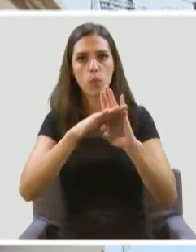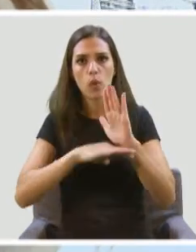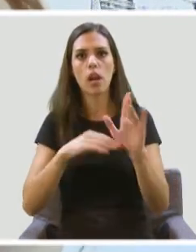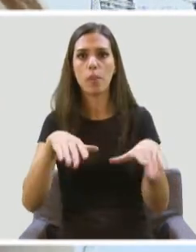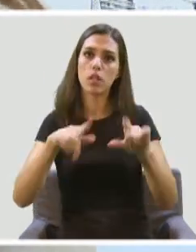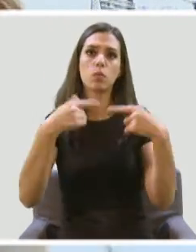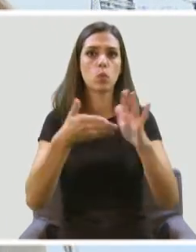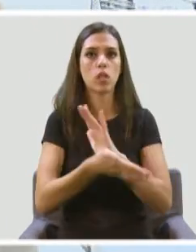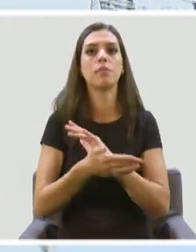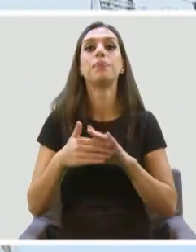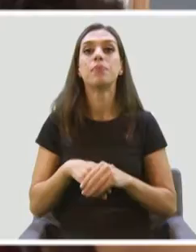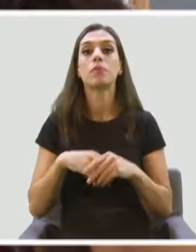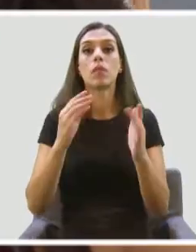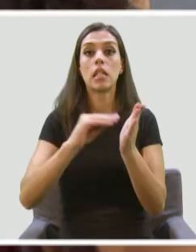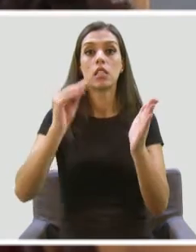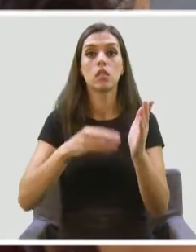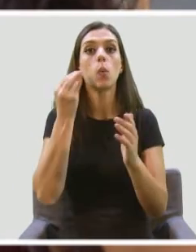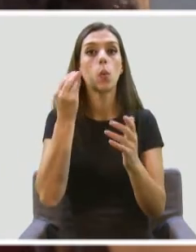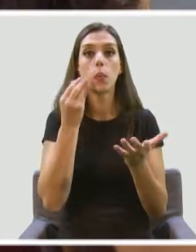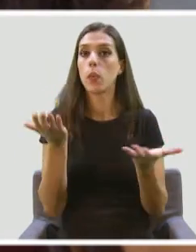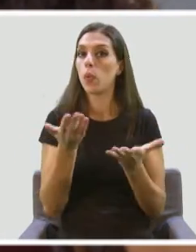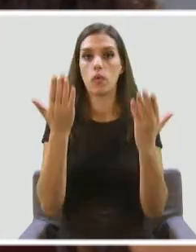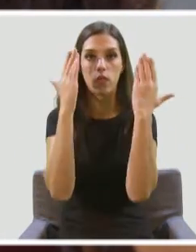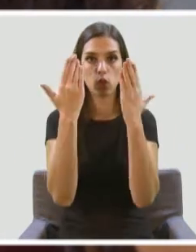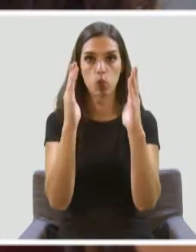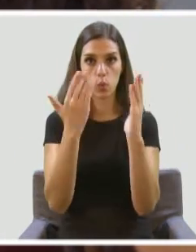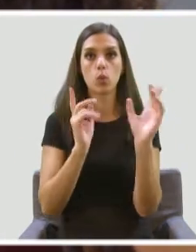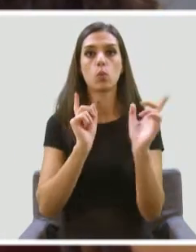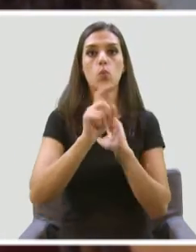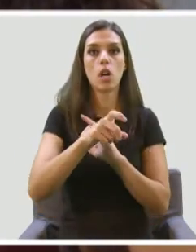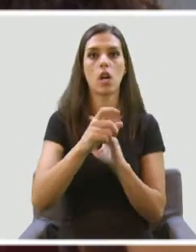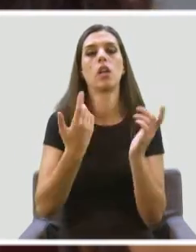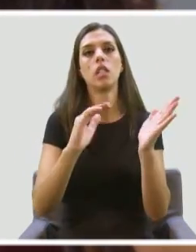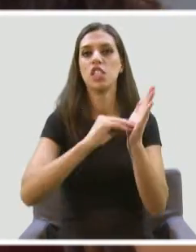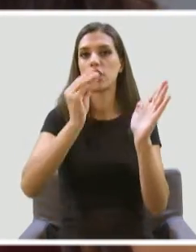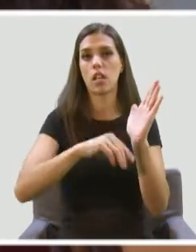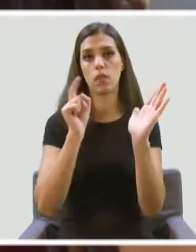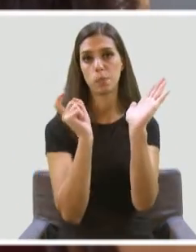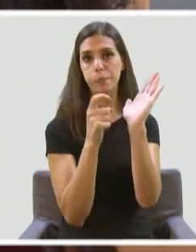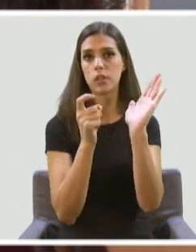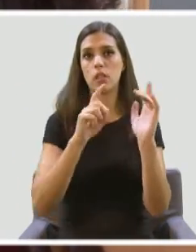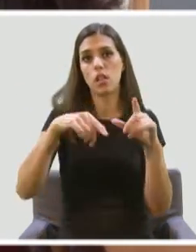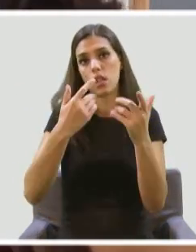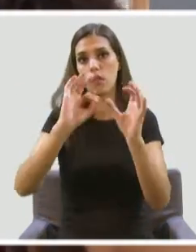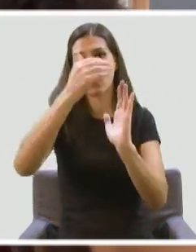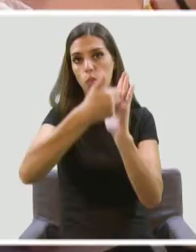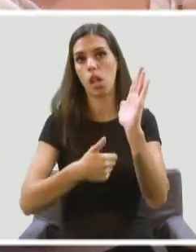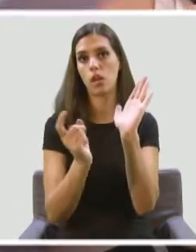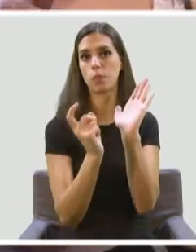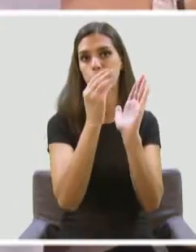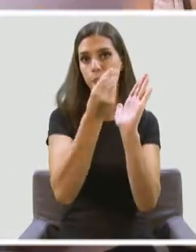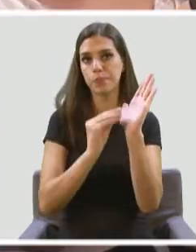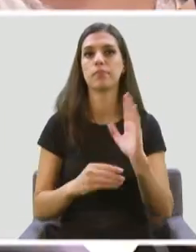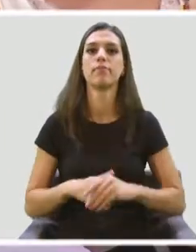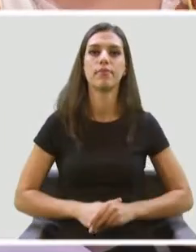coisas e a partir daí entrar. Para fazer a inscrição basta acederem ao nosso Facebook e clicar em inscreve-te. É muito simples. E preencherem o